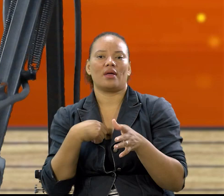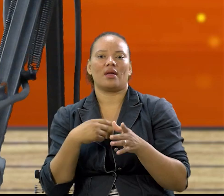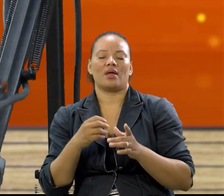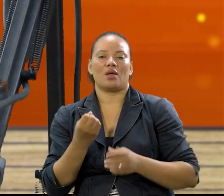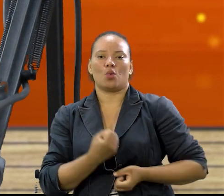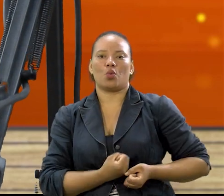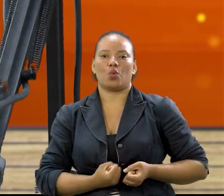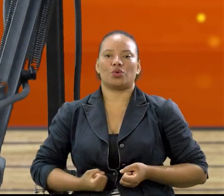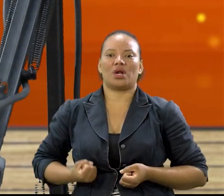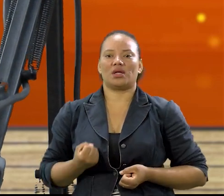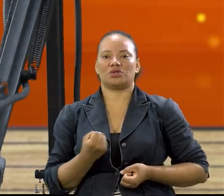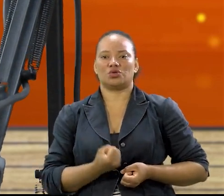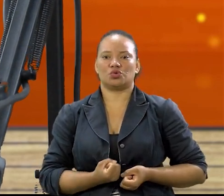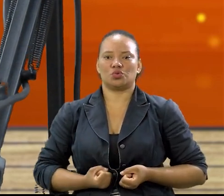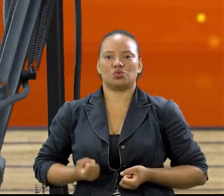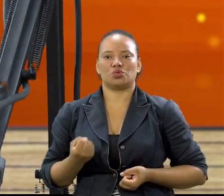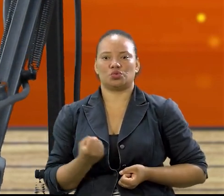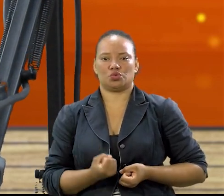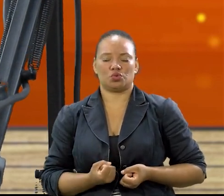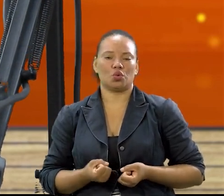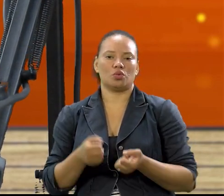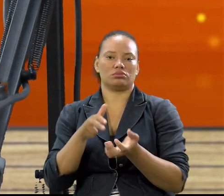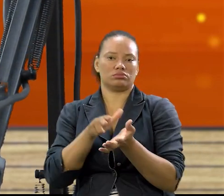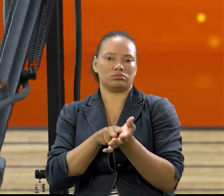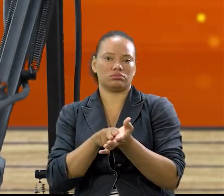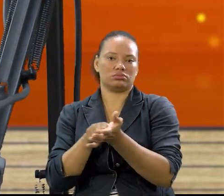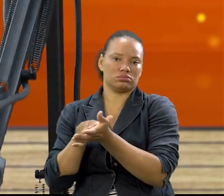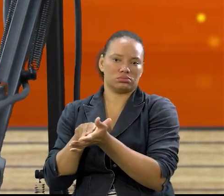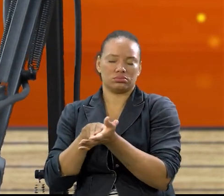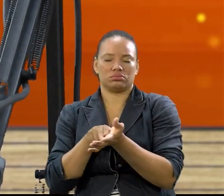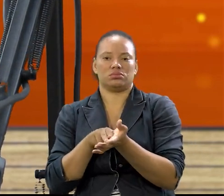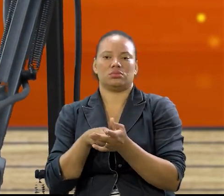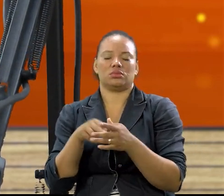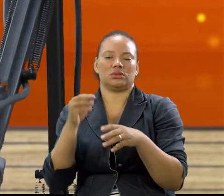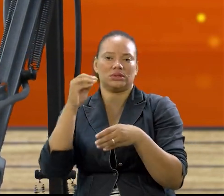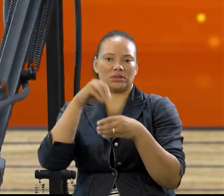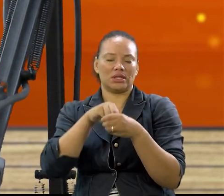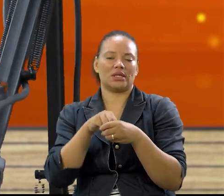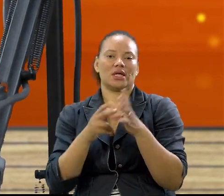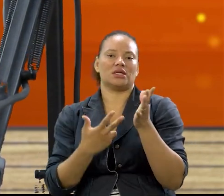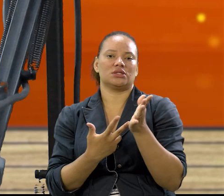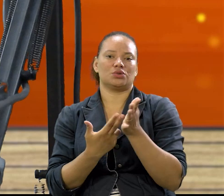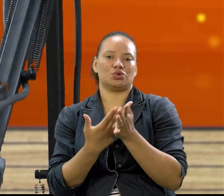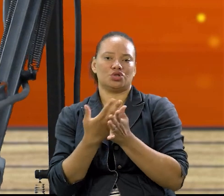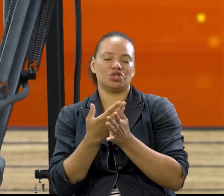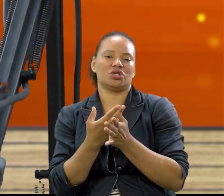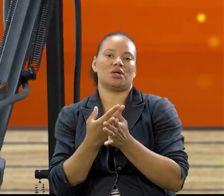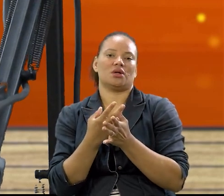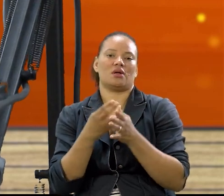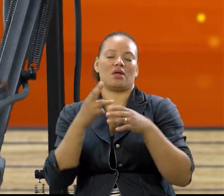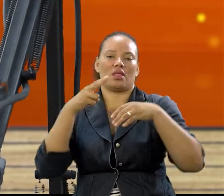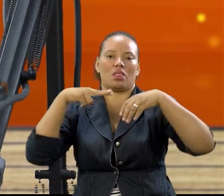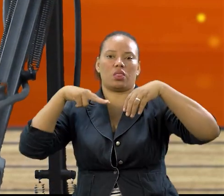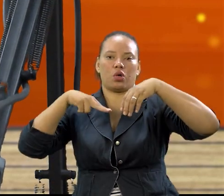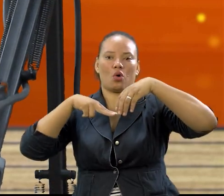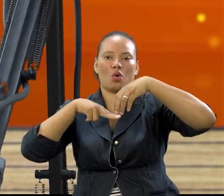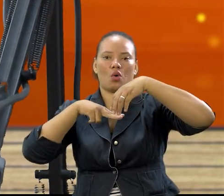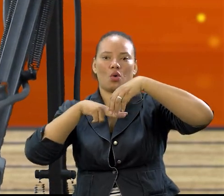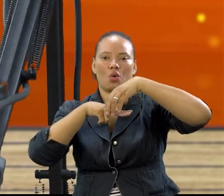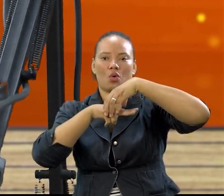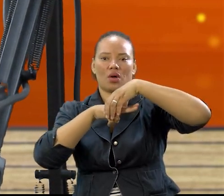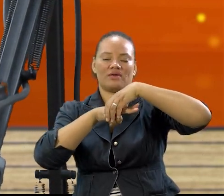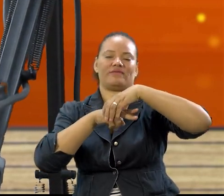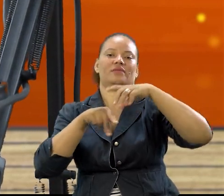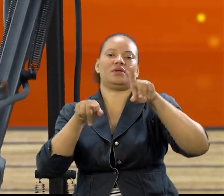sões quando é feito a beira do leito dentro da nossa unidade as cirurgias tomografias e alguns